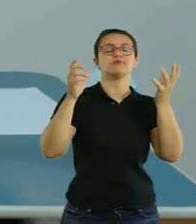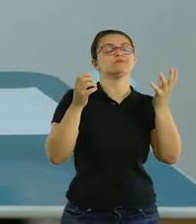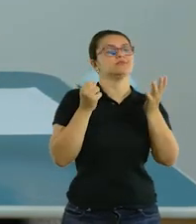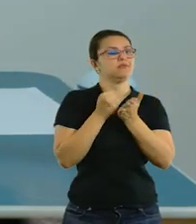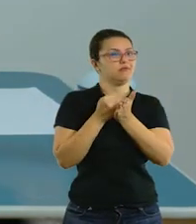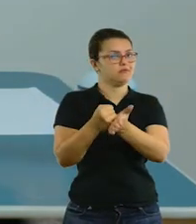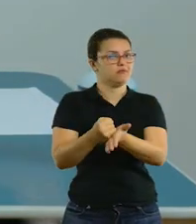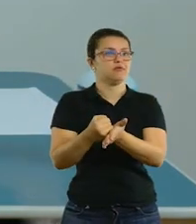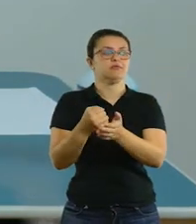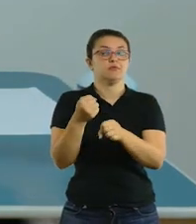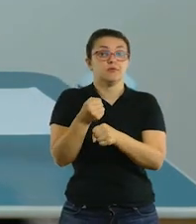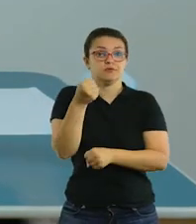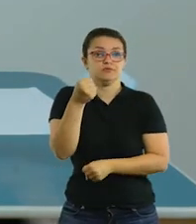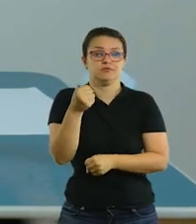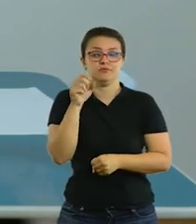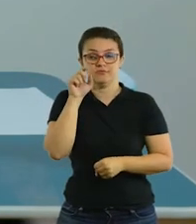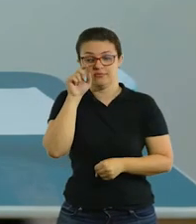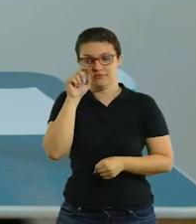guarda-chuva.